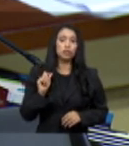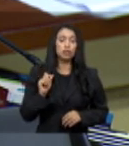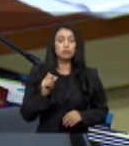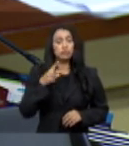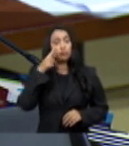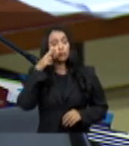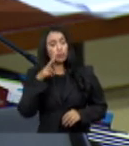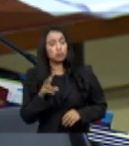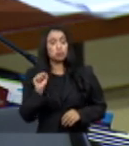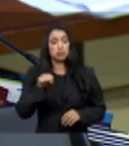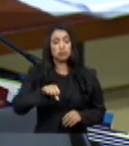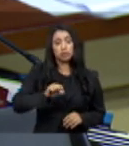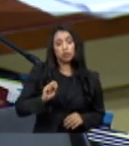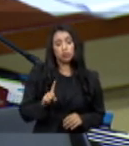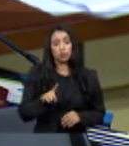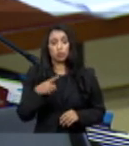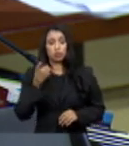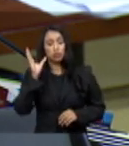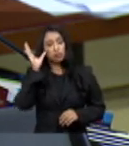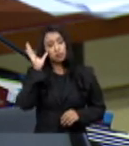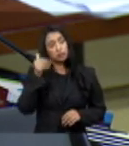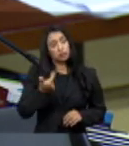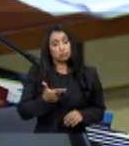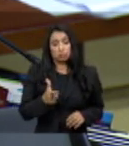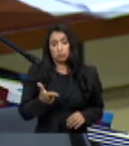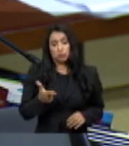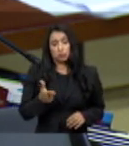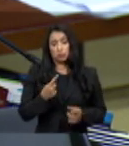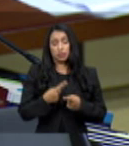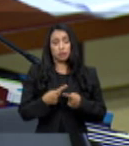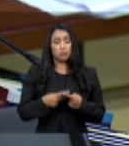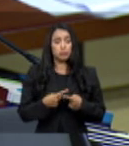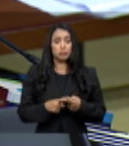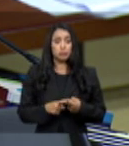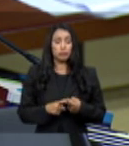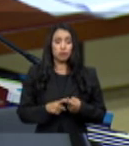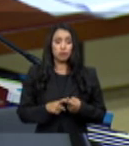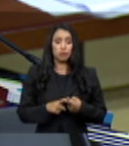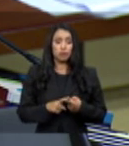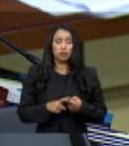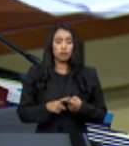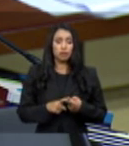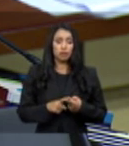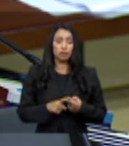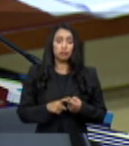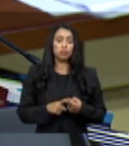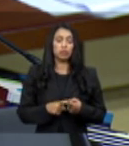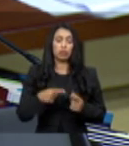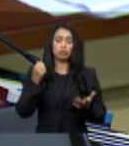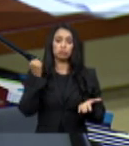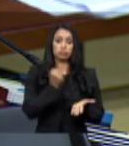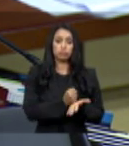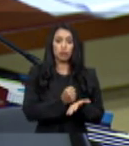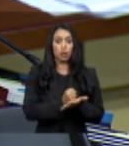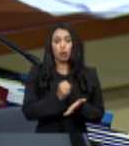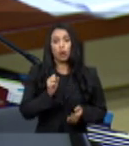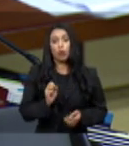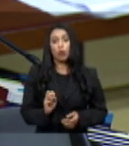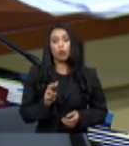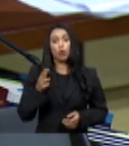ou não é desse conteúdo desses olhos se não houvesse uma haveria razão para se ratificar ou não